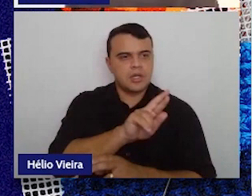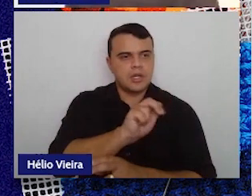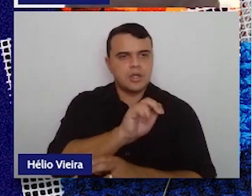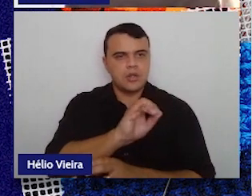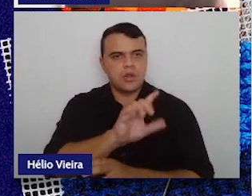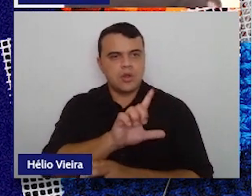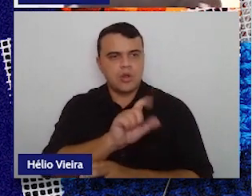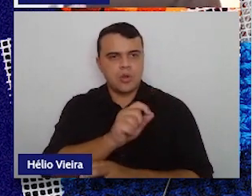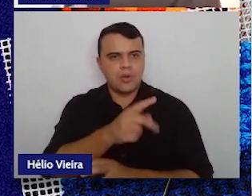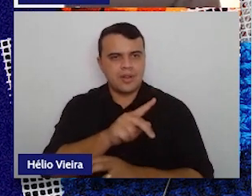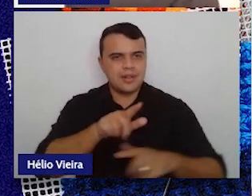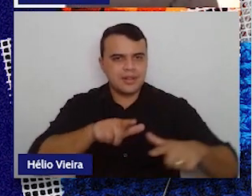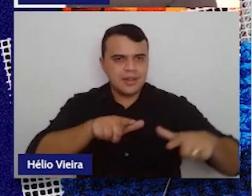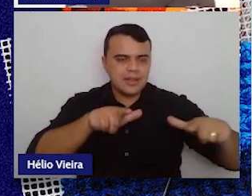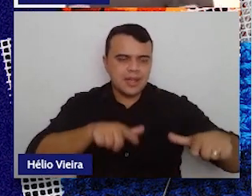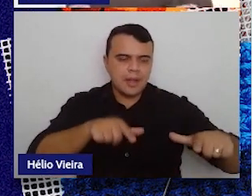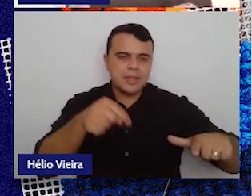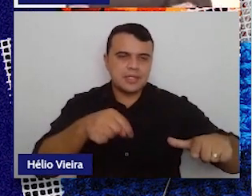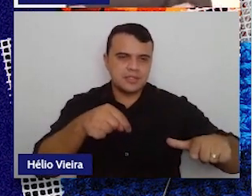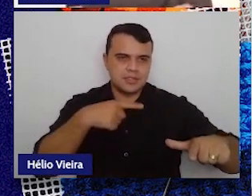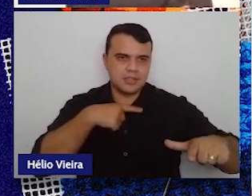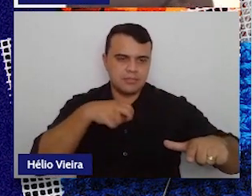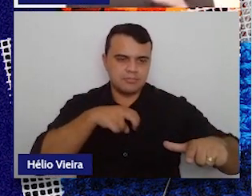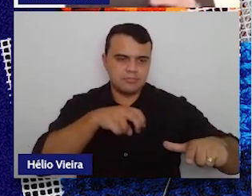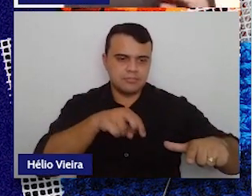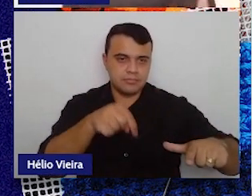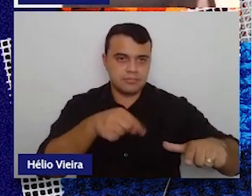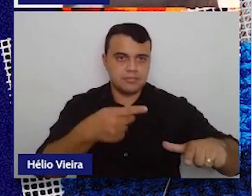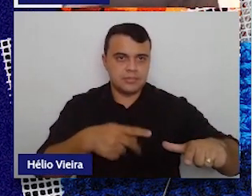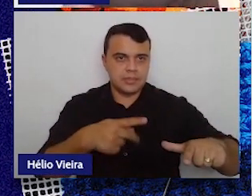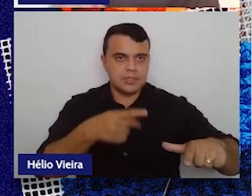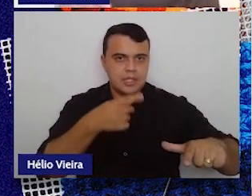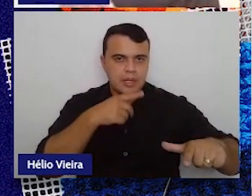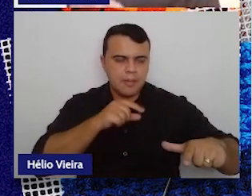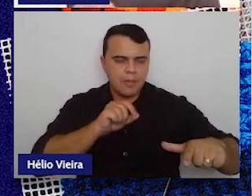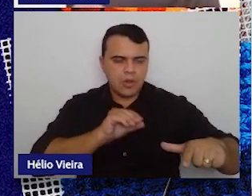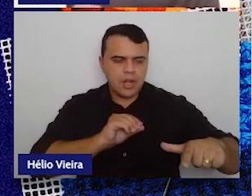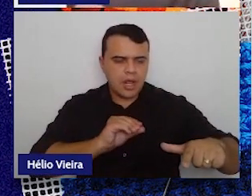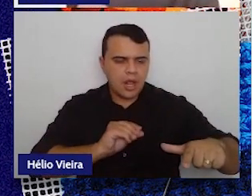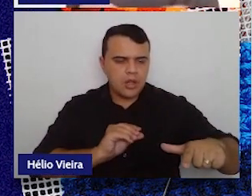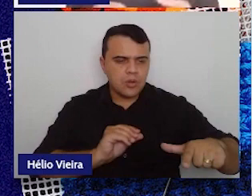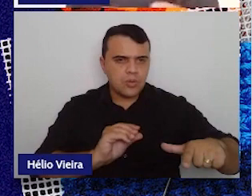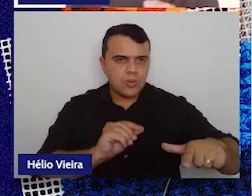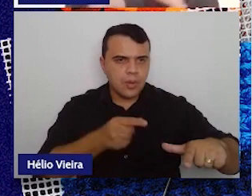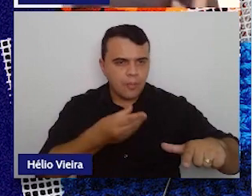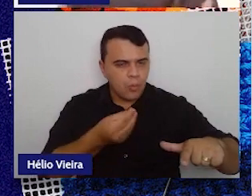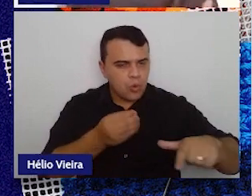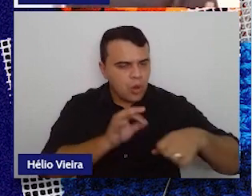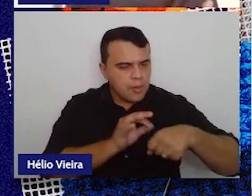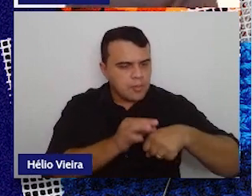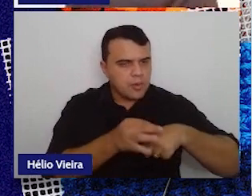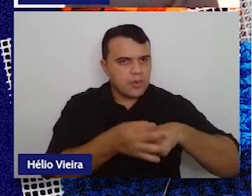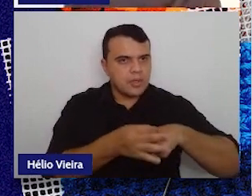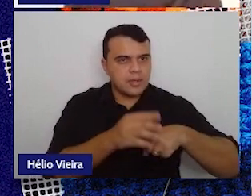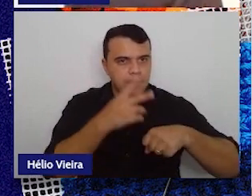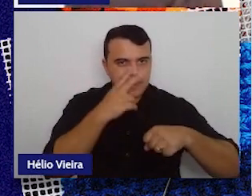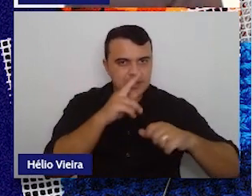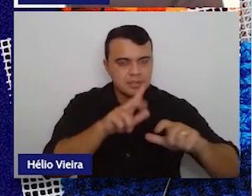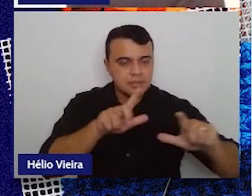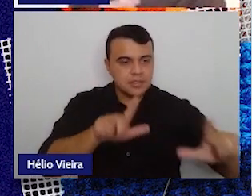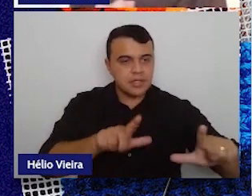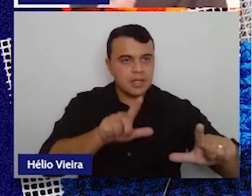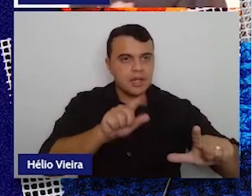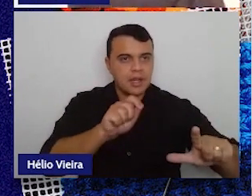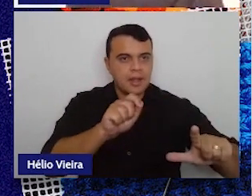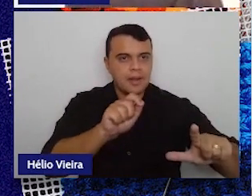aquele tapete que é muito bordado, parece um brasão, né?